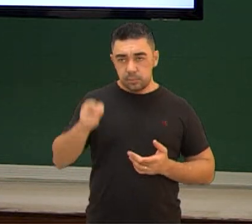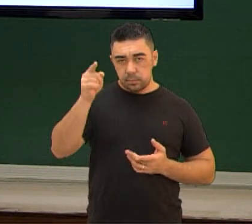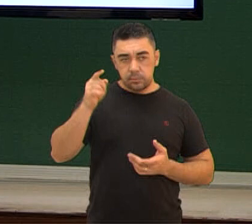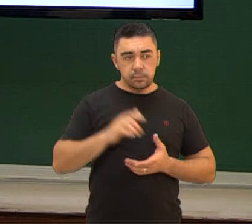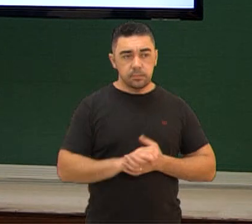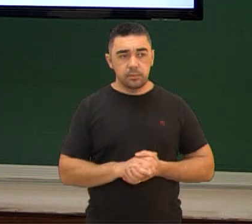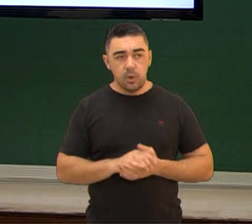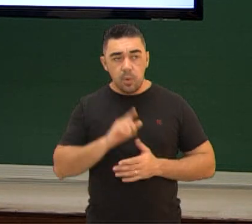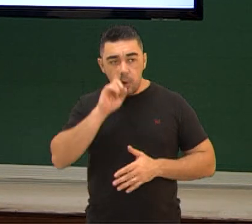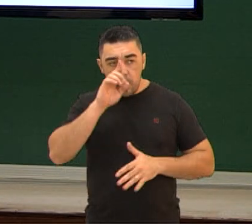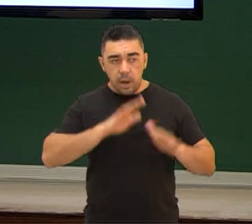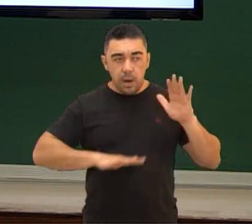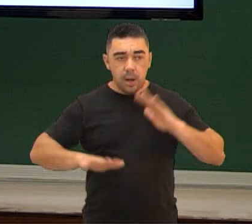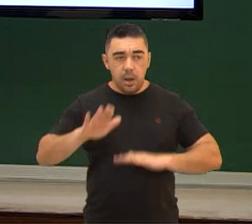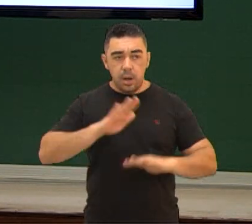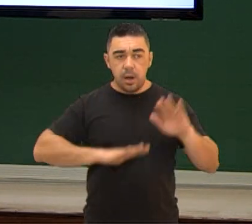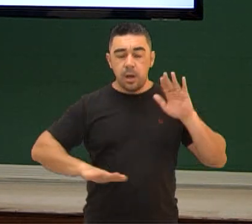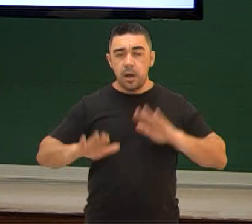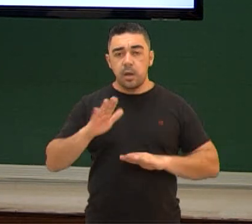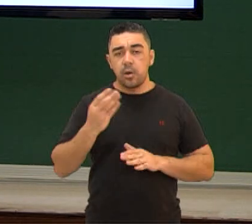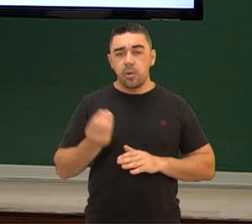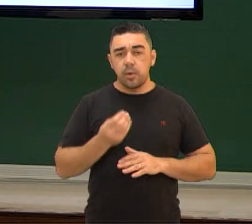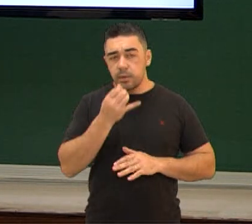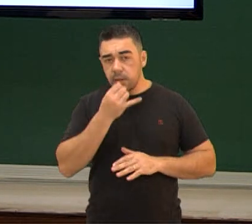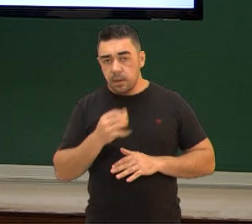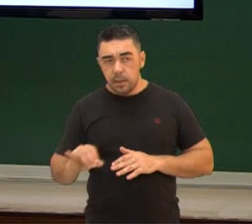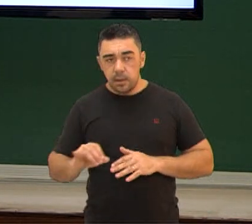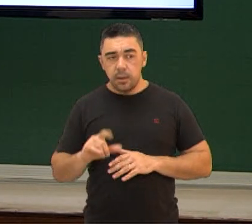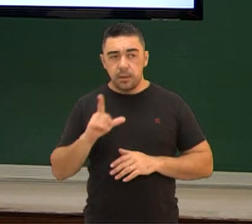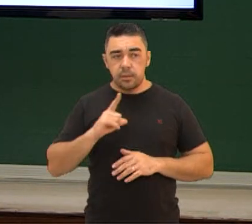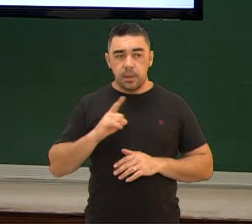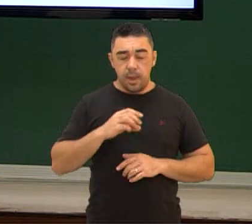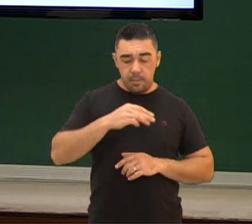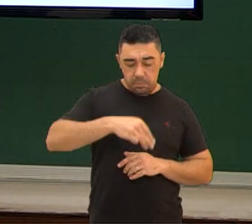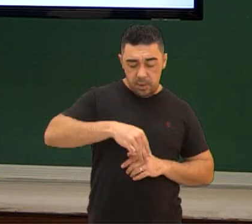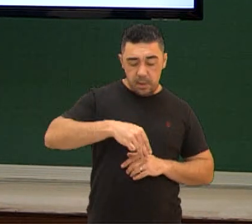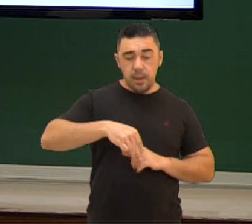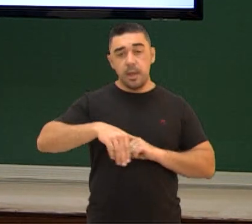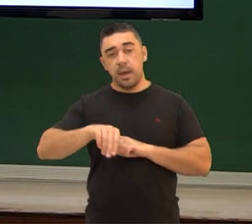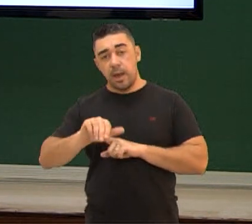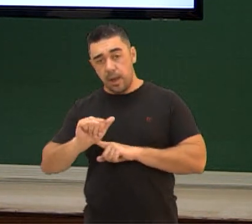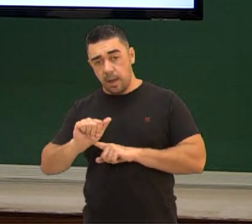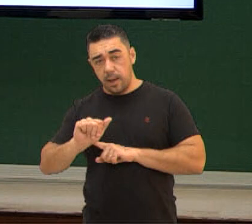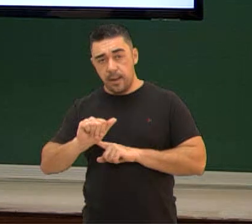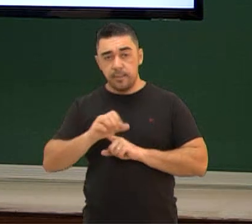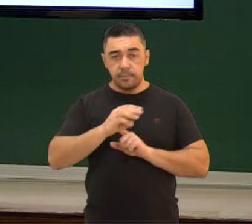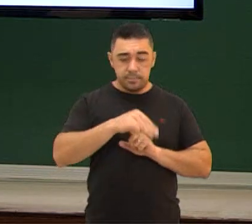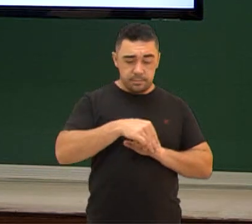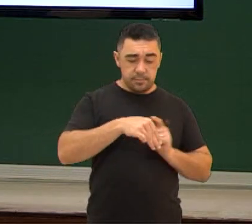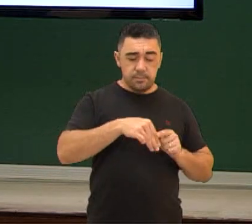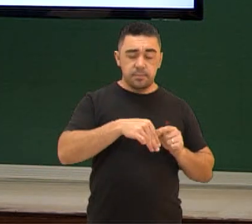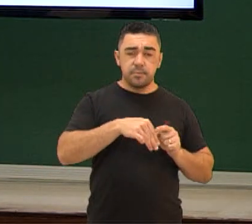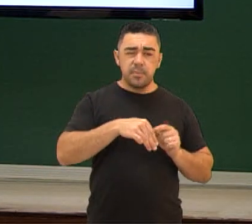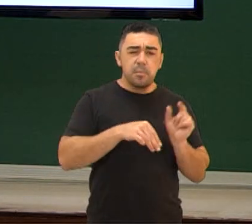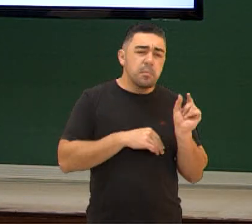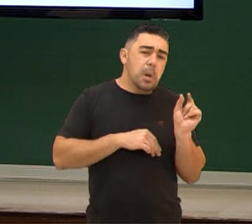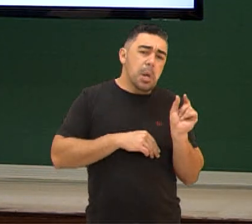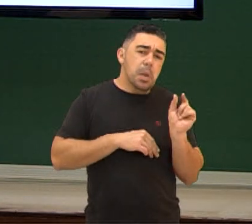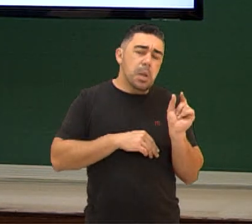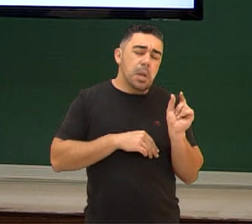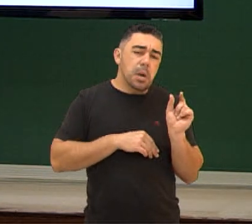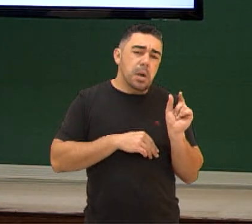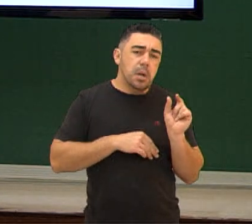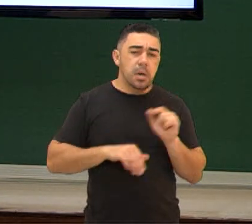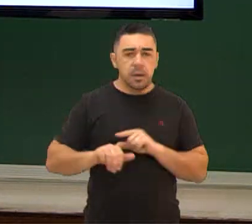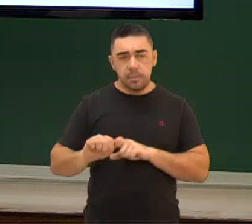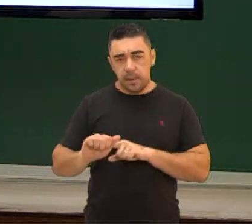E tome cuidado com a corrente que é miliamperes aqui. Mili significa milésimo de